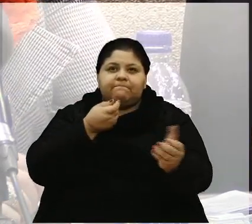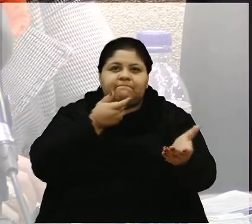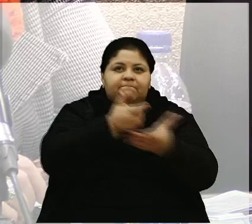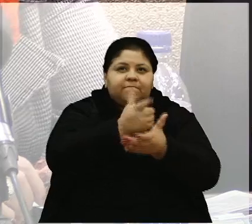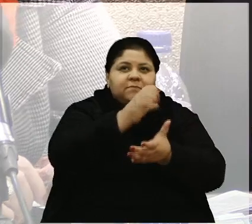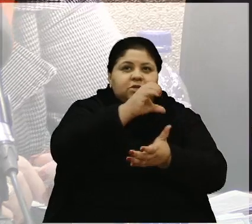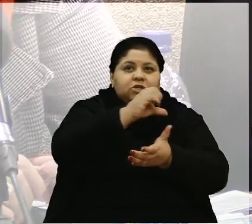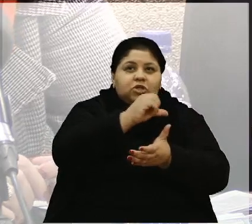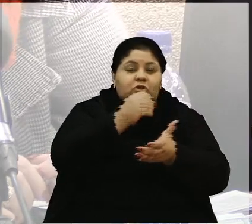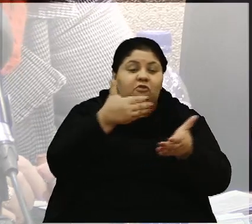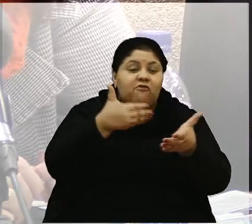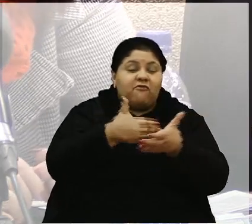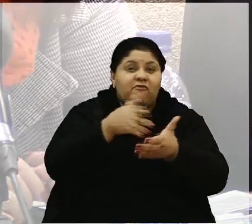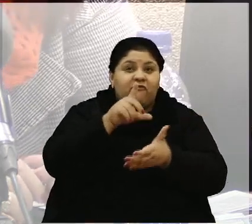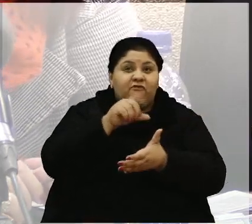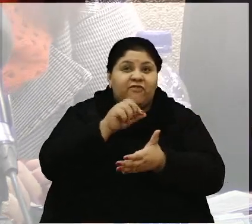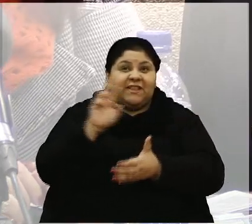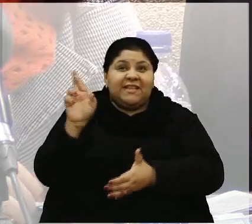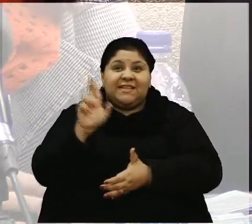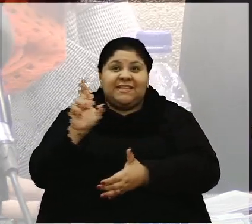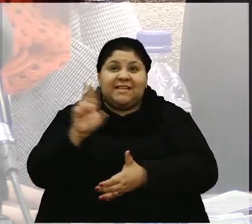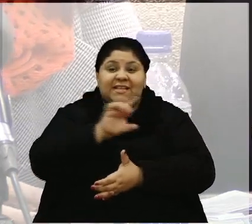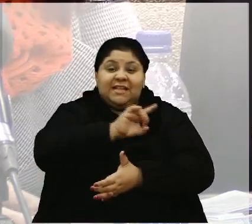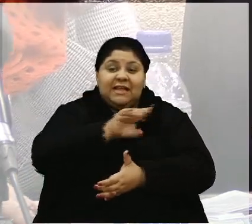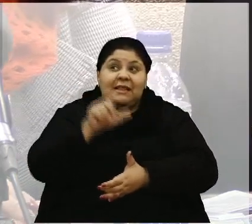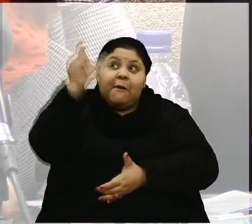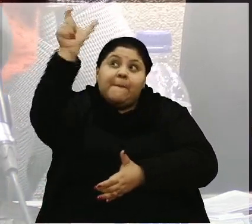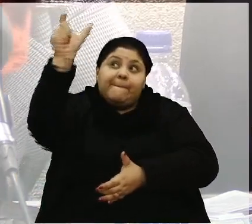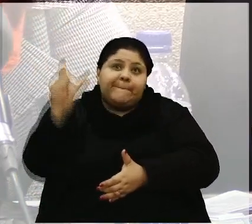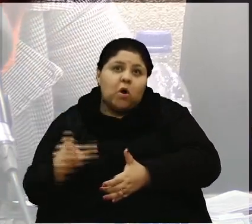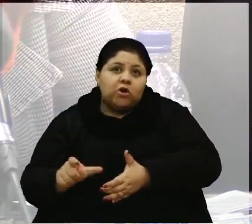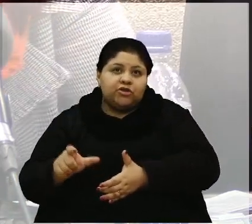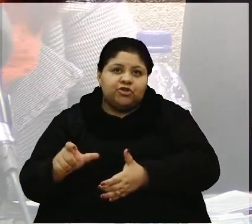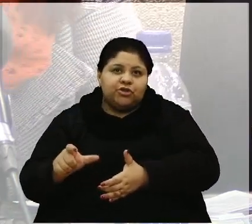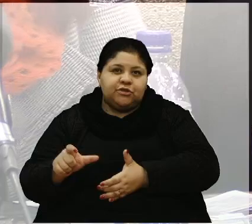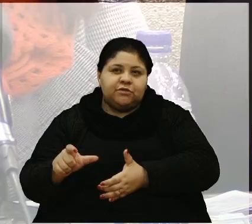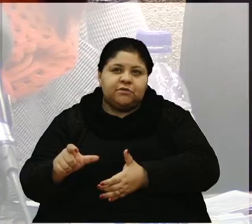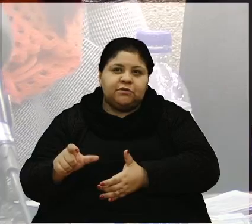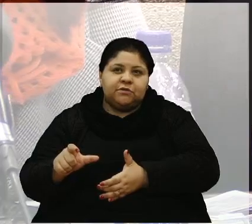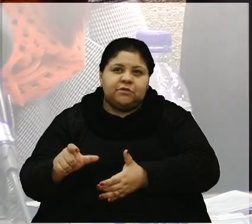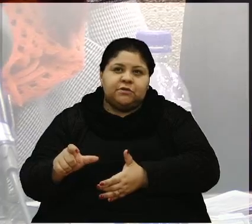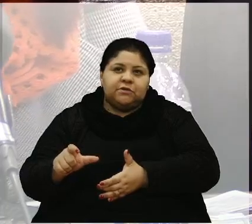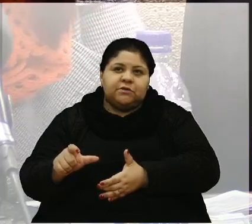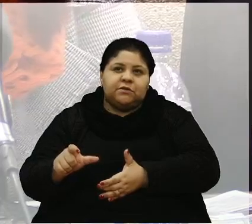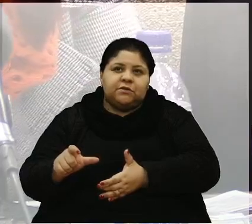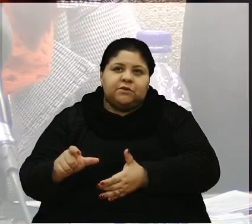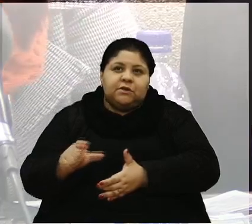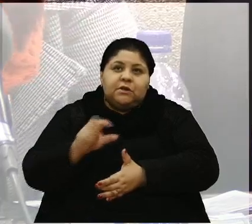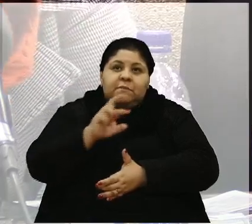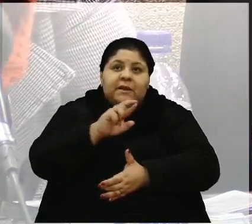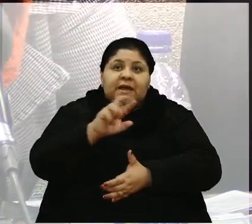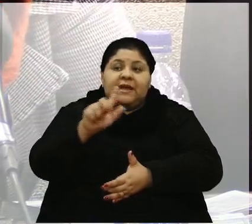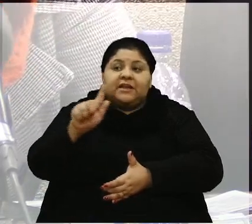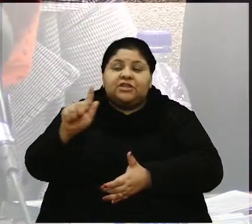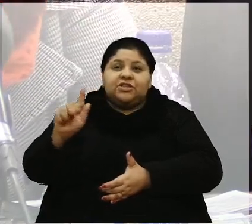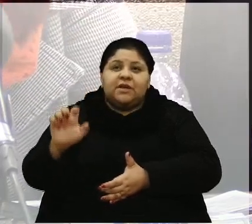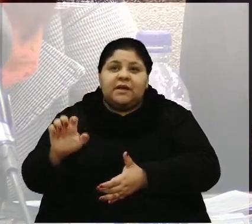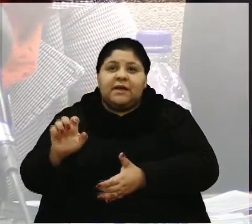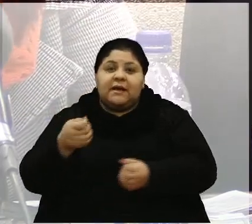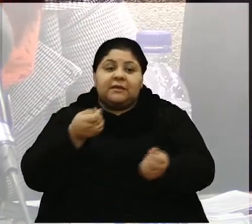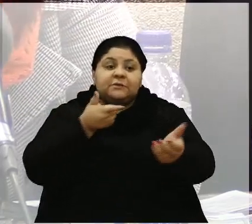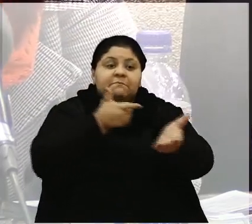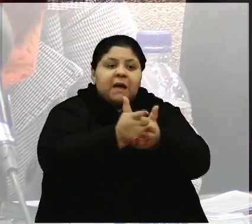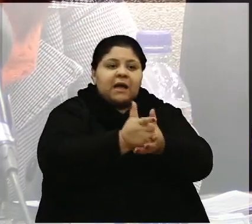10 reais cada poste que elas instalam a internet para a RGE. Então não